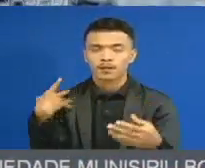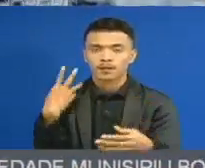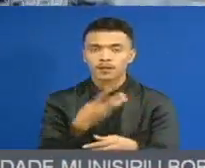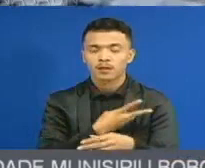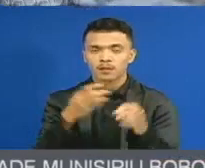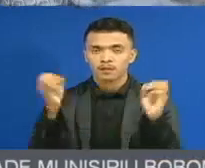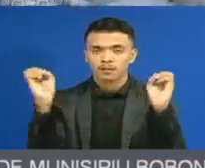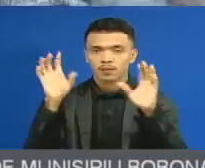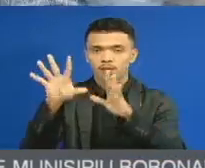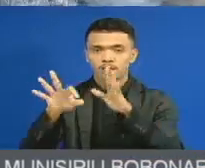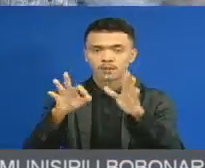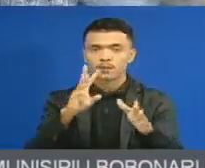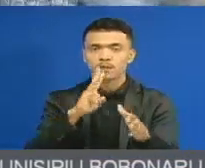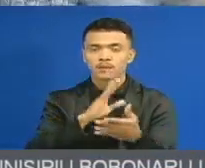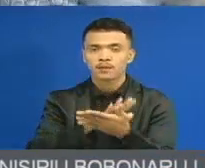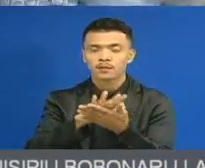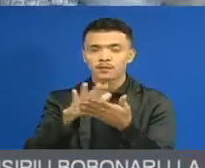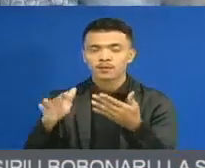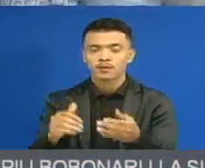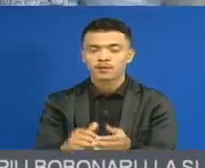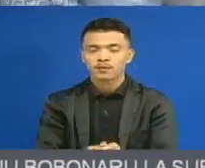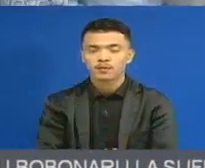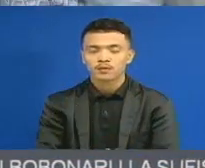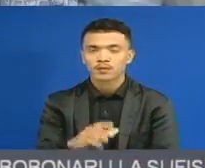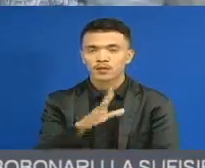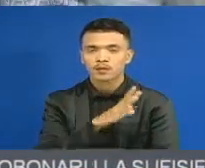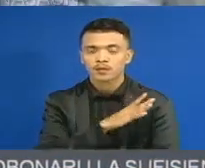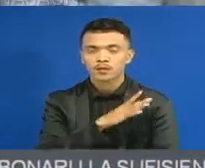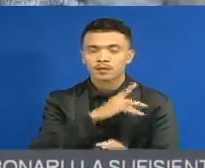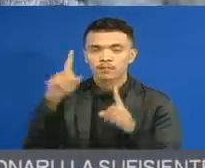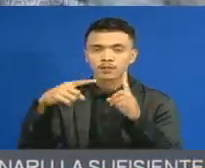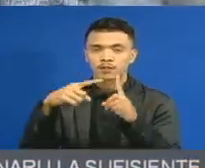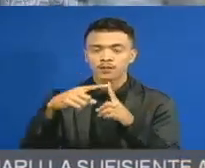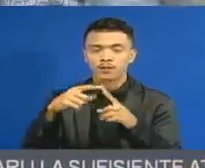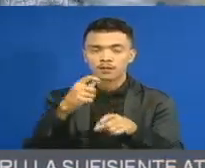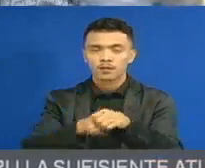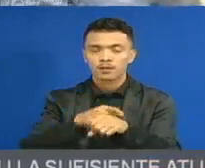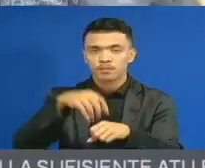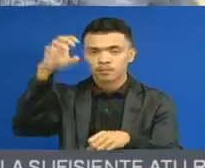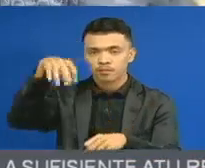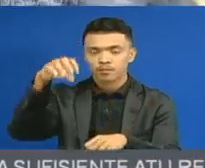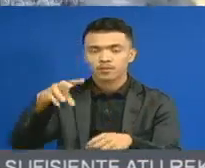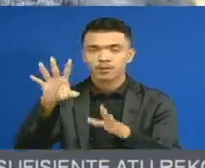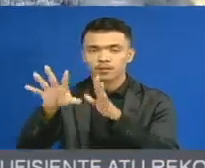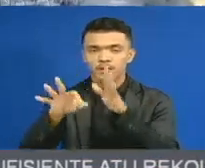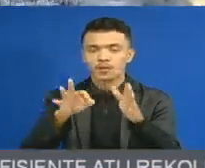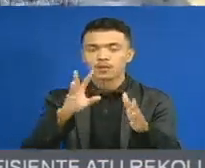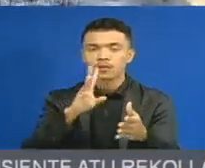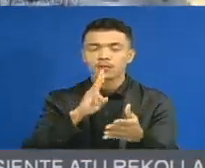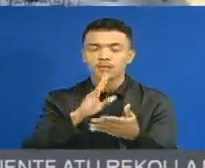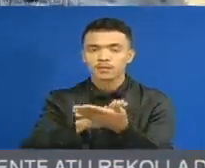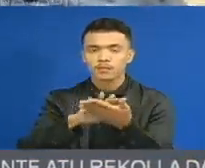lahe tambemos ame soke ame hi bahira tempo uda ame belehe tambemos dia mas